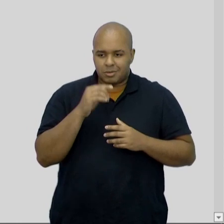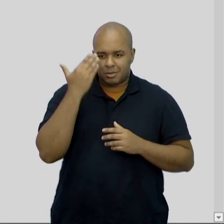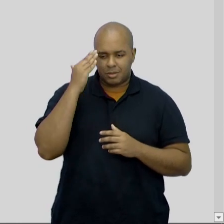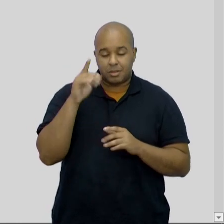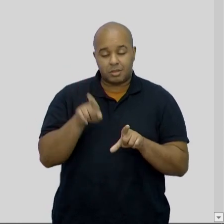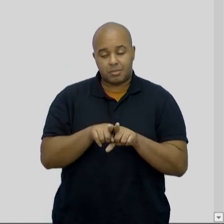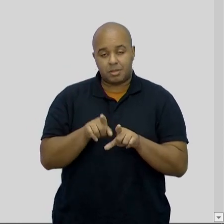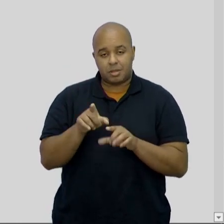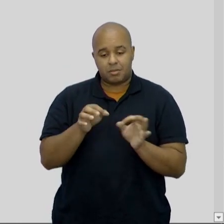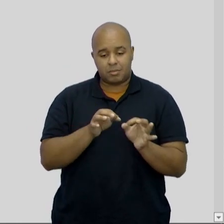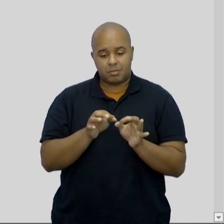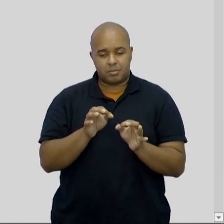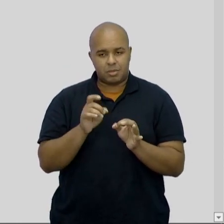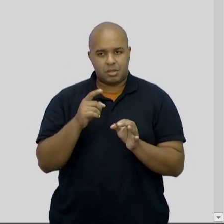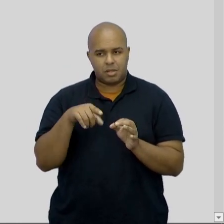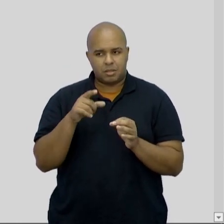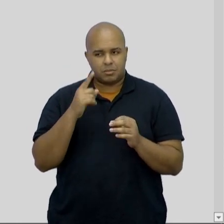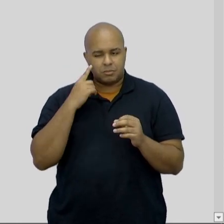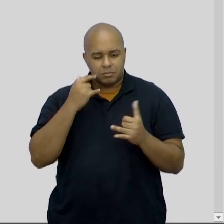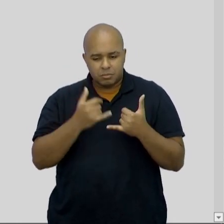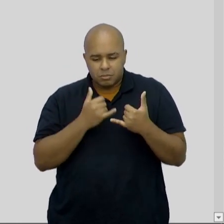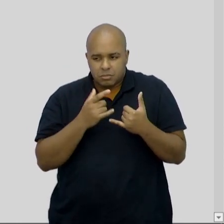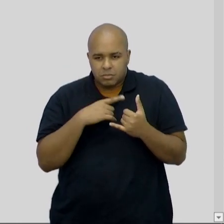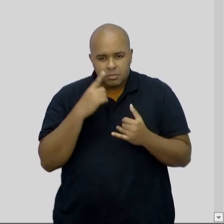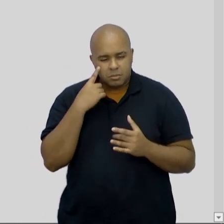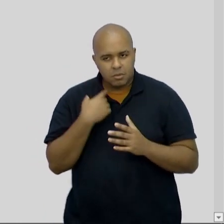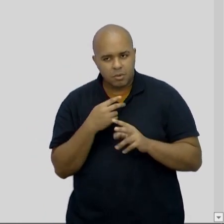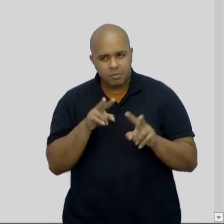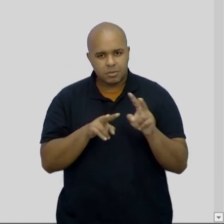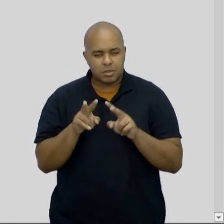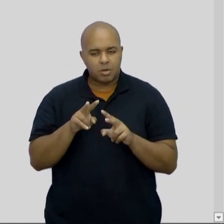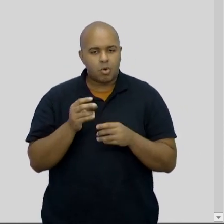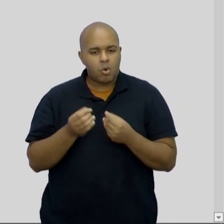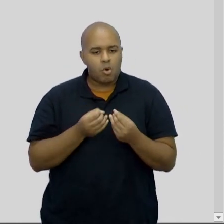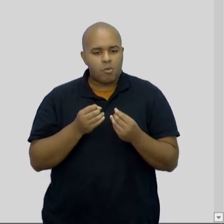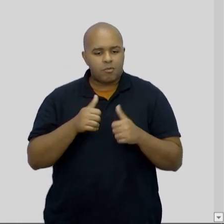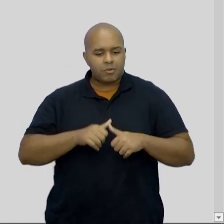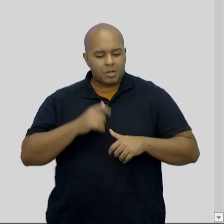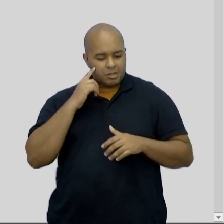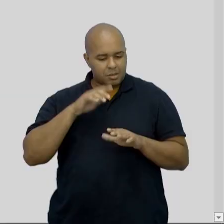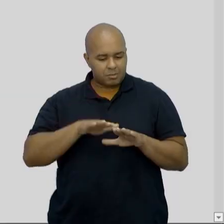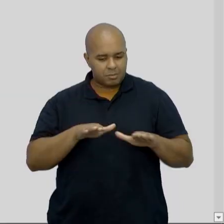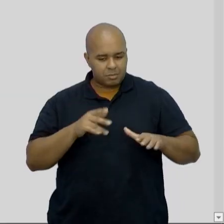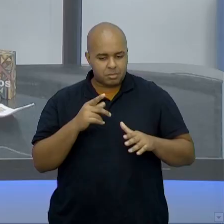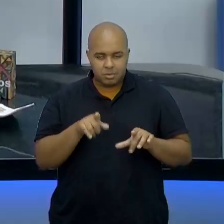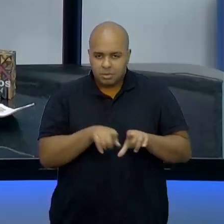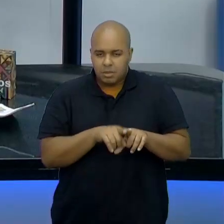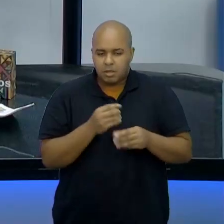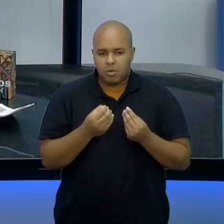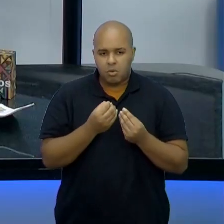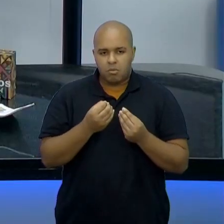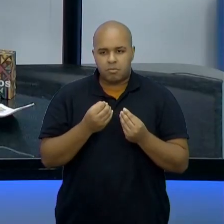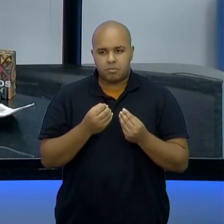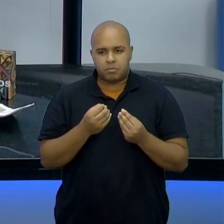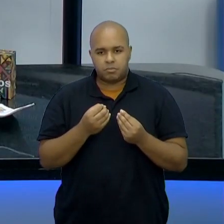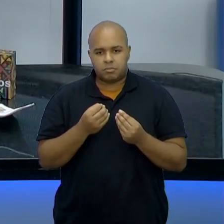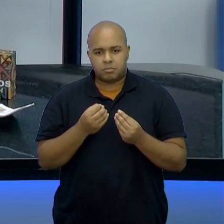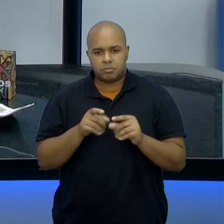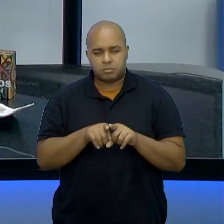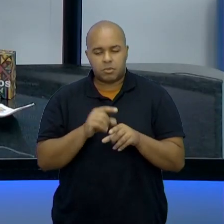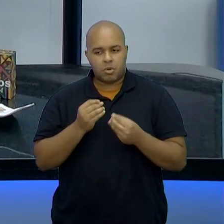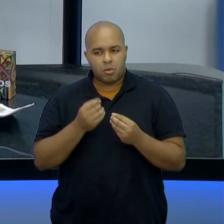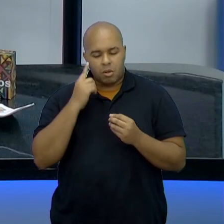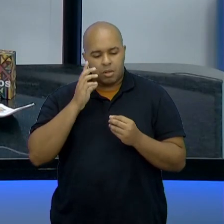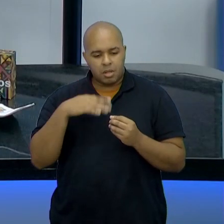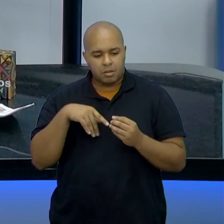entender. Até porque a preparação, o jogador vai ter que ter uma visão de como que vai ficar na mesa dele e como que vai ser